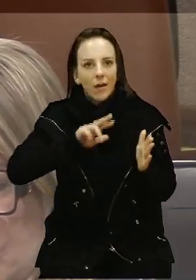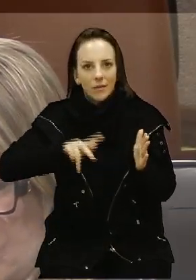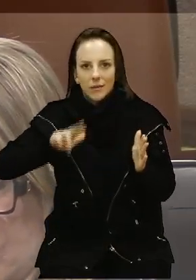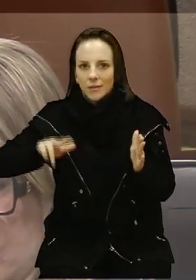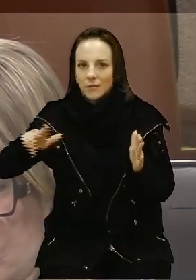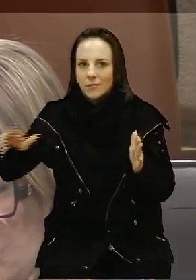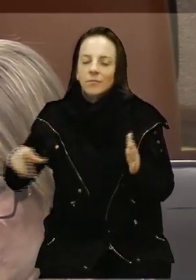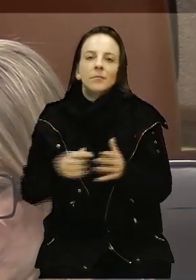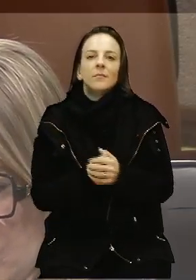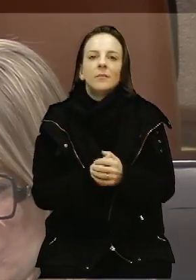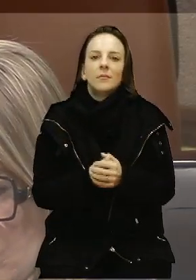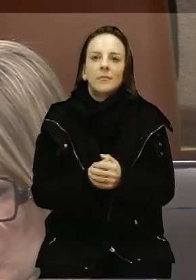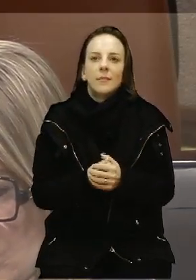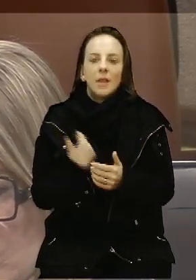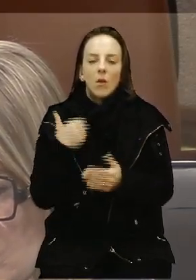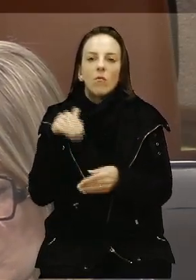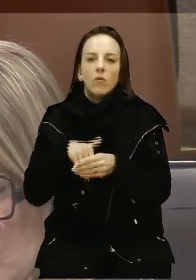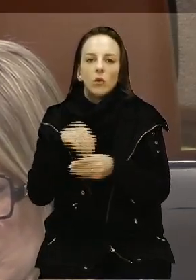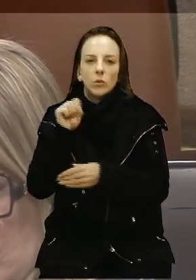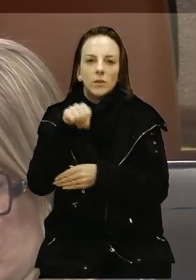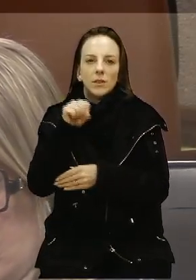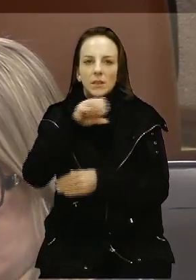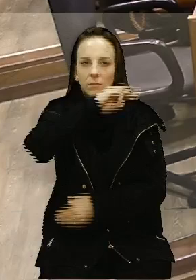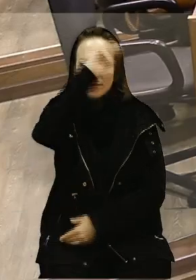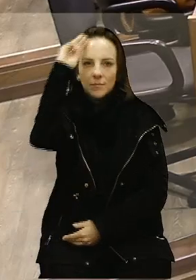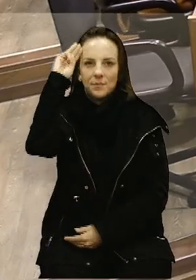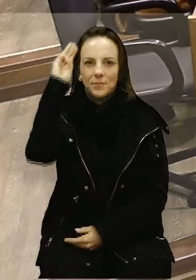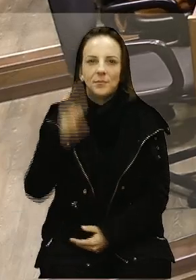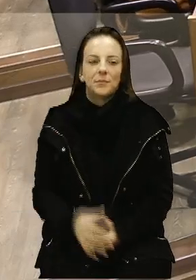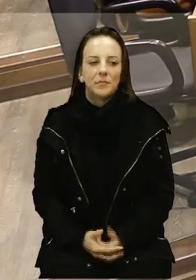fazendo nesse dia. Então, eu votarei sim, vereador Juliano.